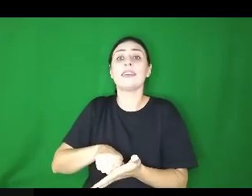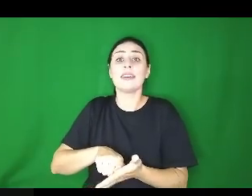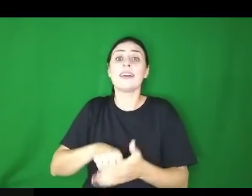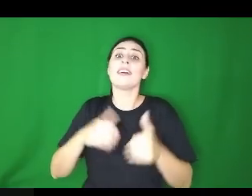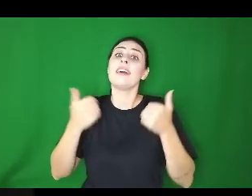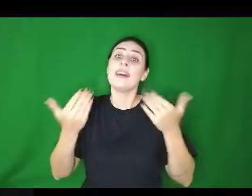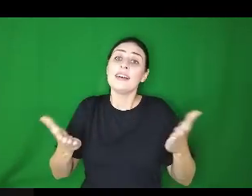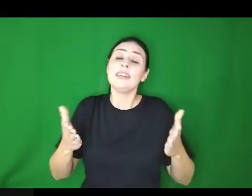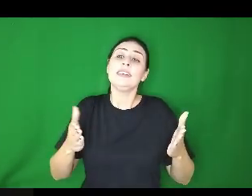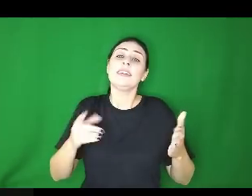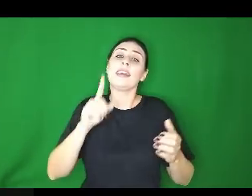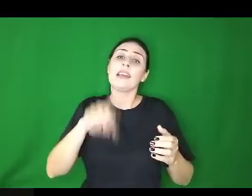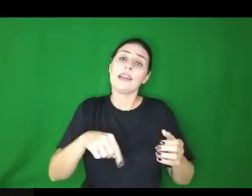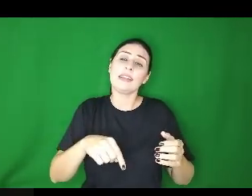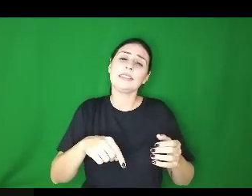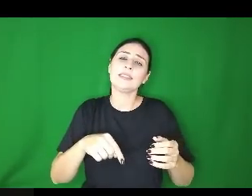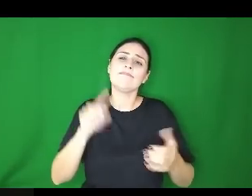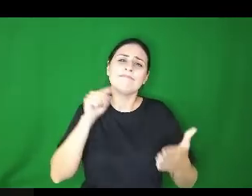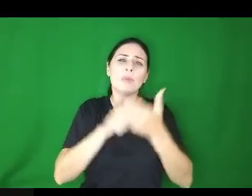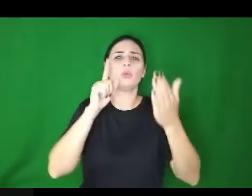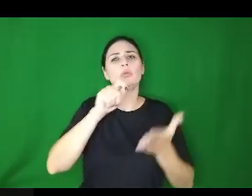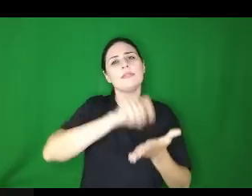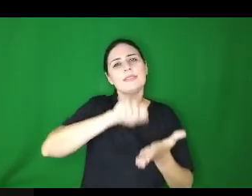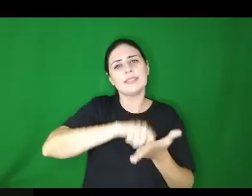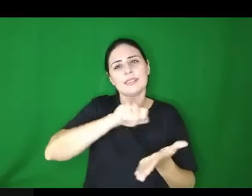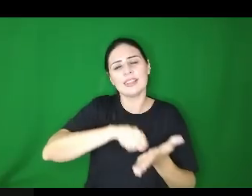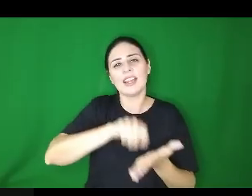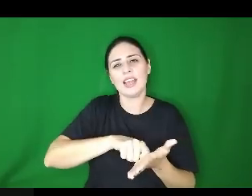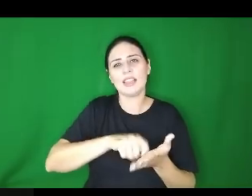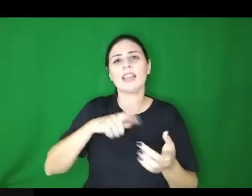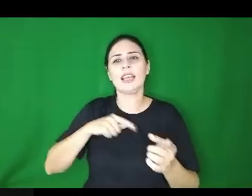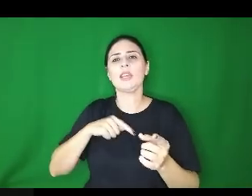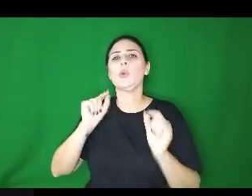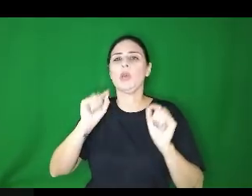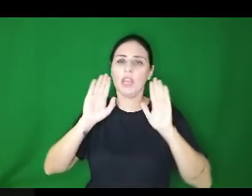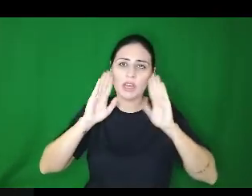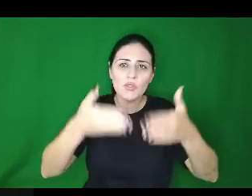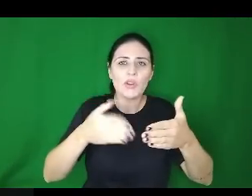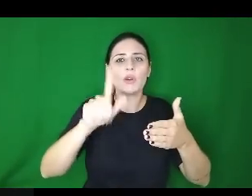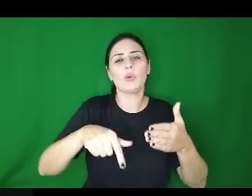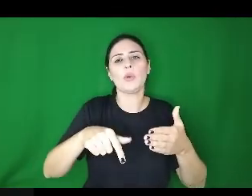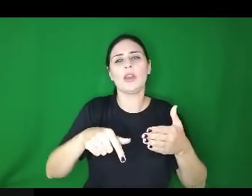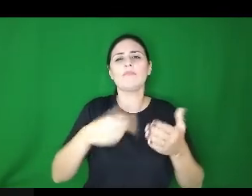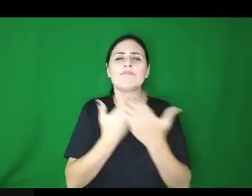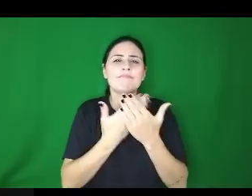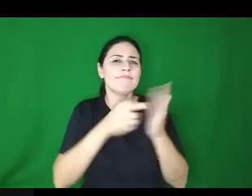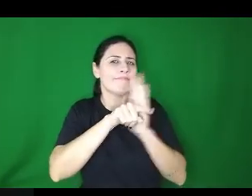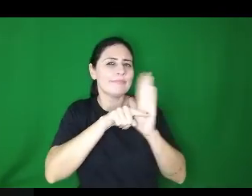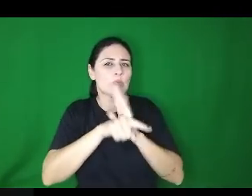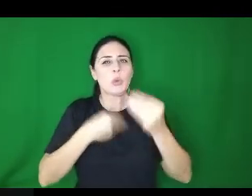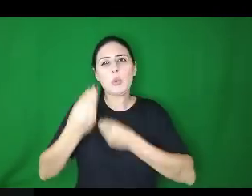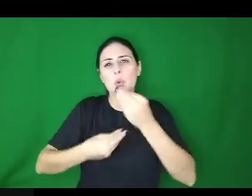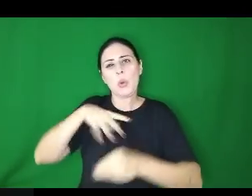Nesse momento. Nas atividades mais de leitura, de escuta. Eu não preciso necessariamente, porque eu trabalhei uma poesia,